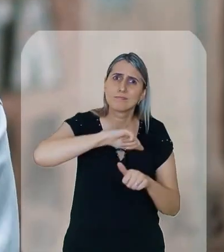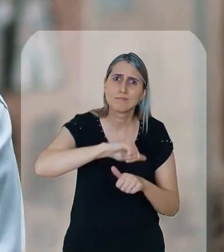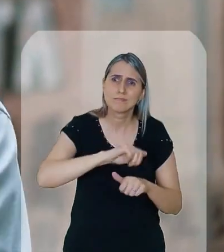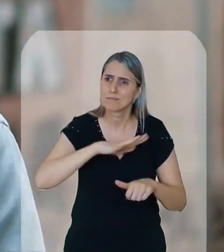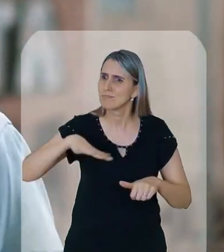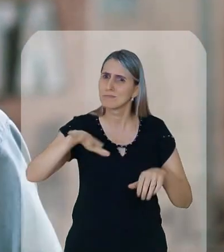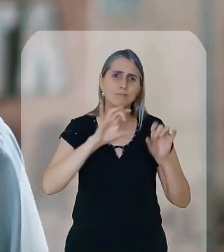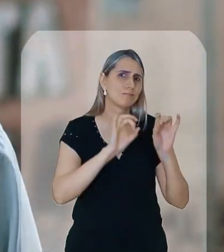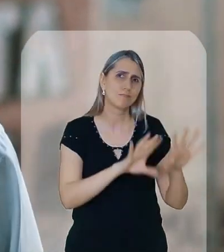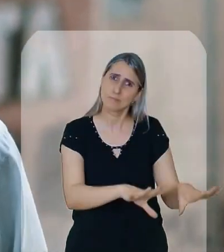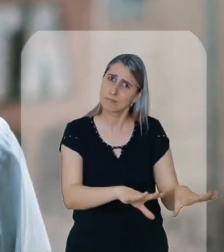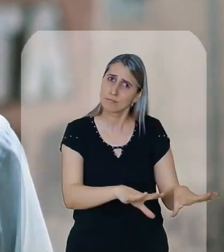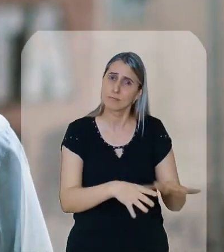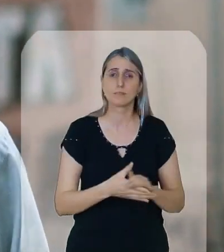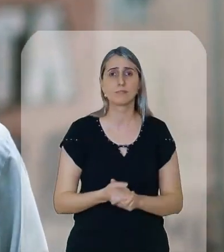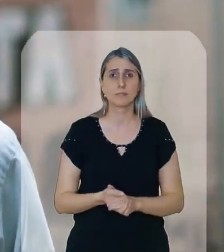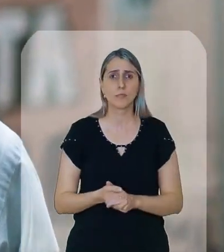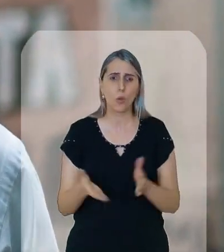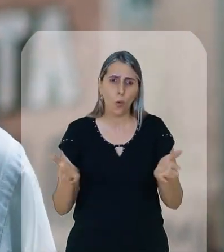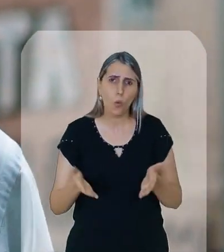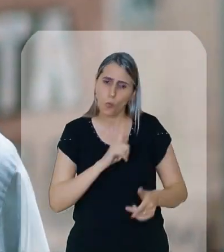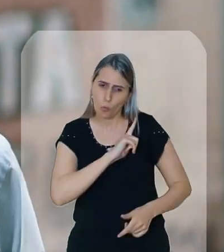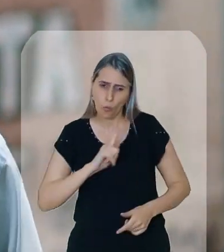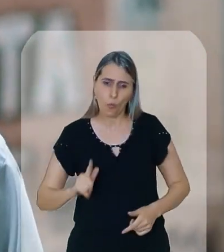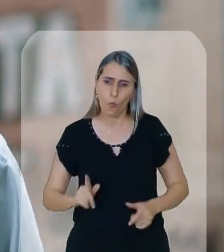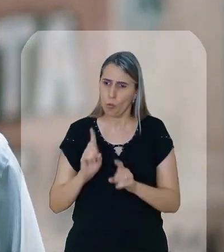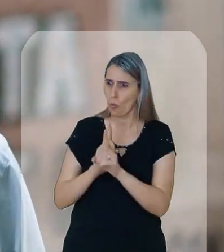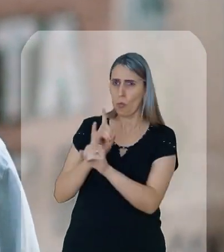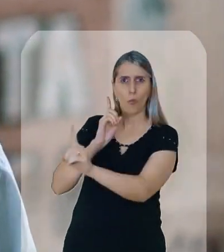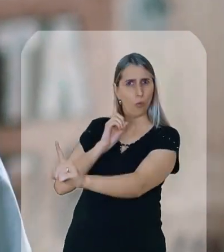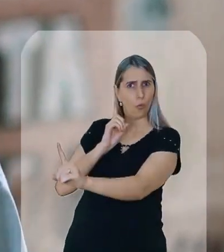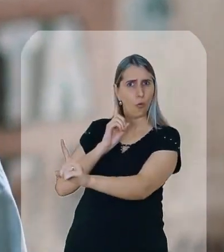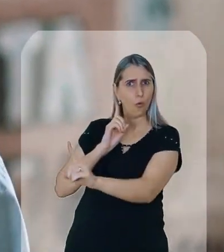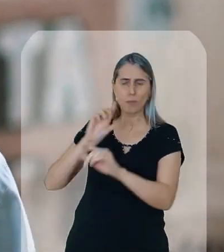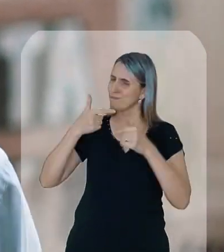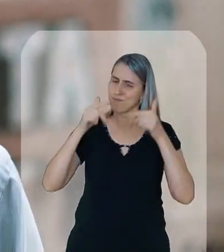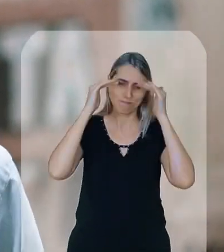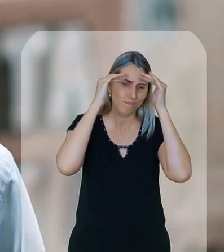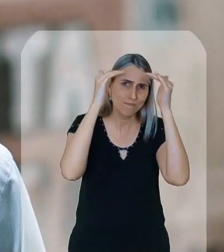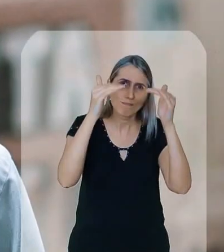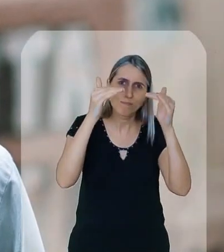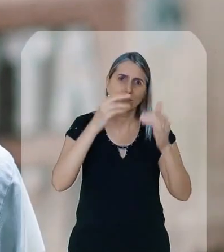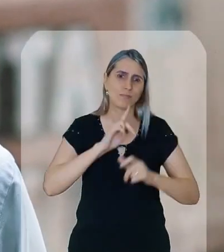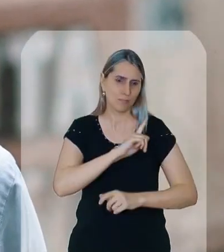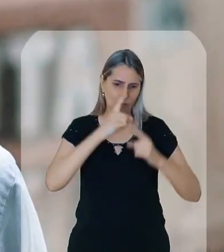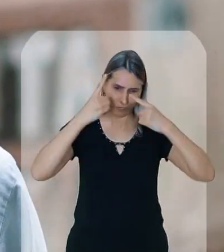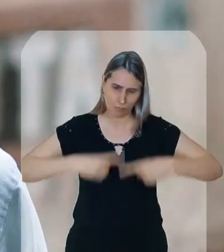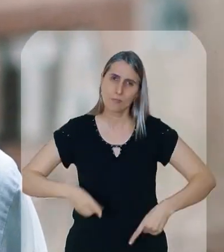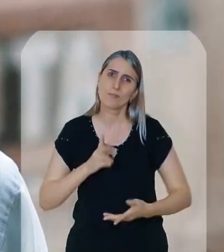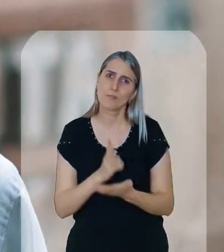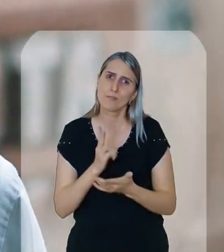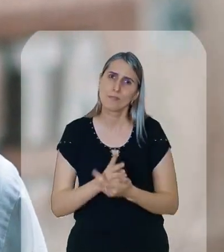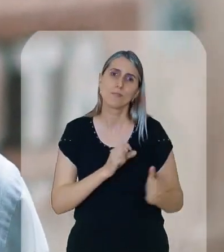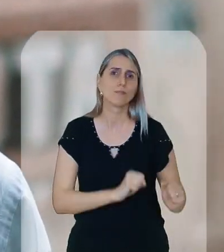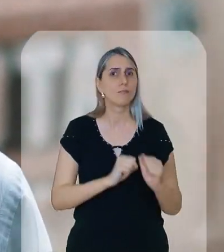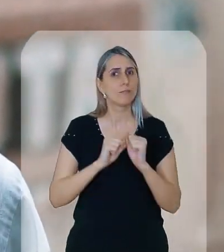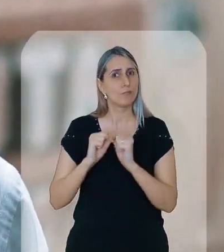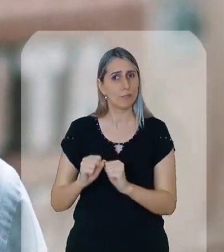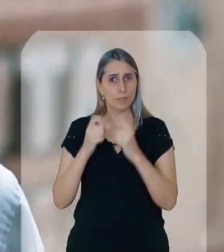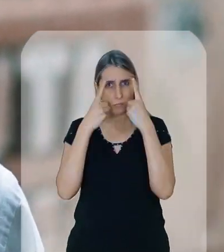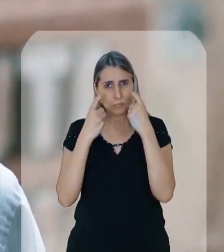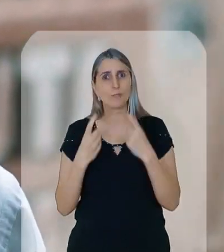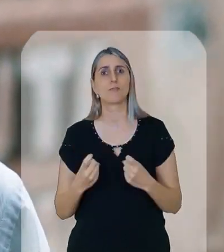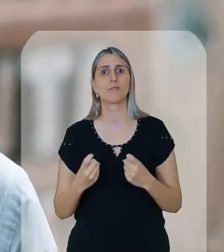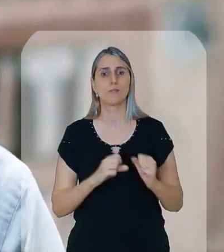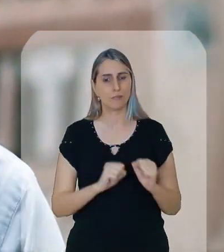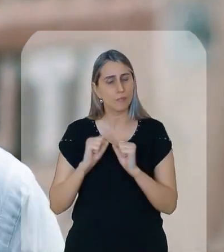cidade abandonada ao acaso. Hoje governada à distância, com intolerância e com os mesmos opositores radicais de sempre, que